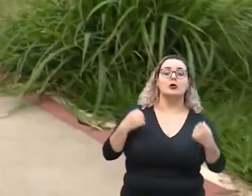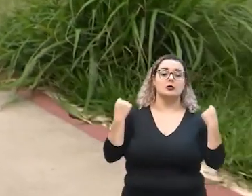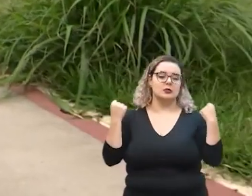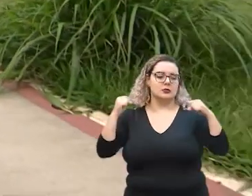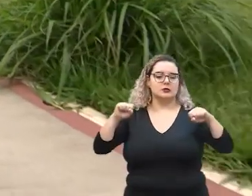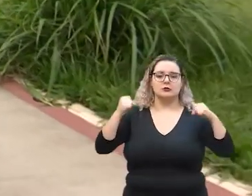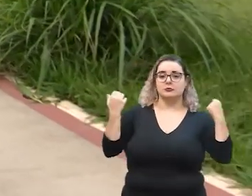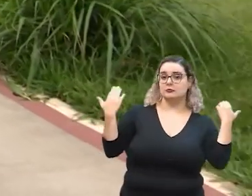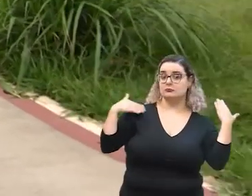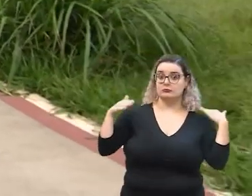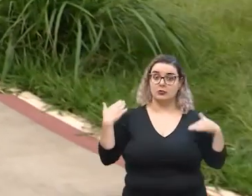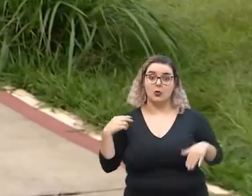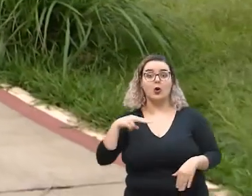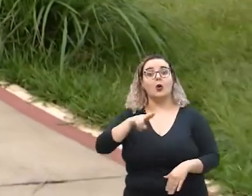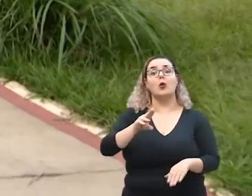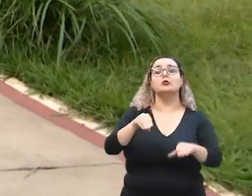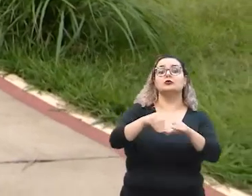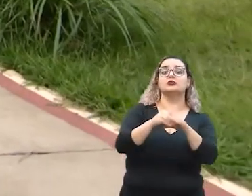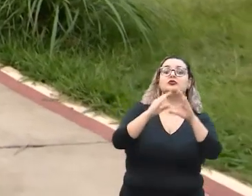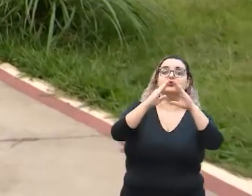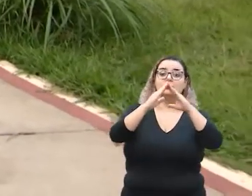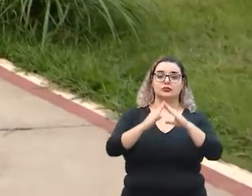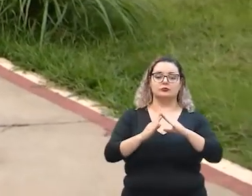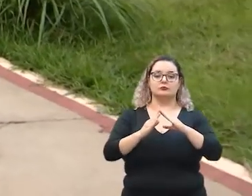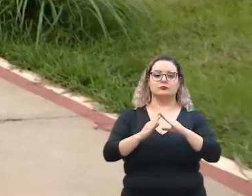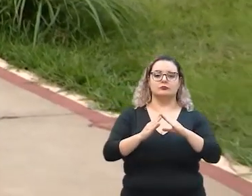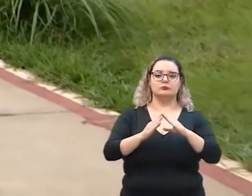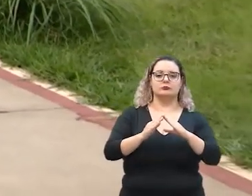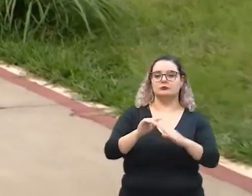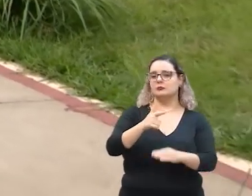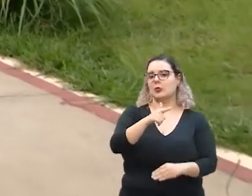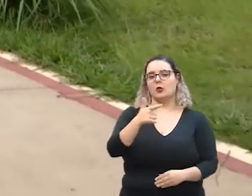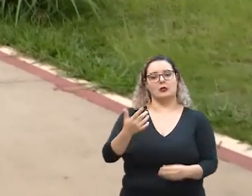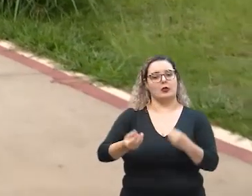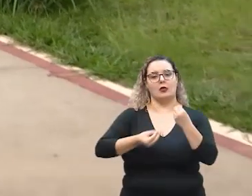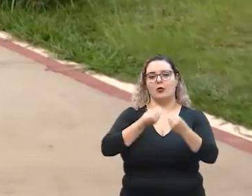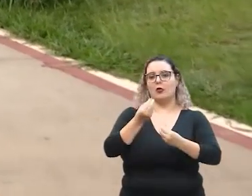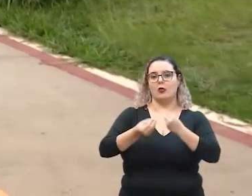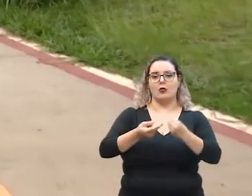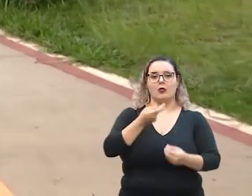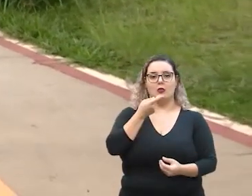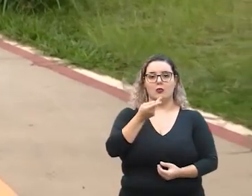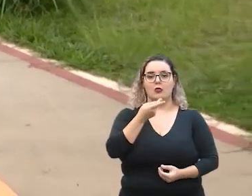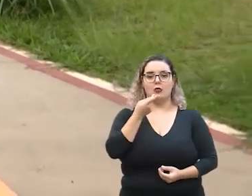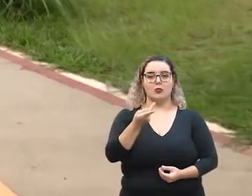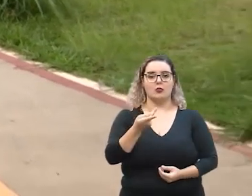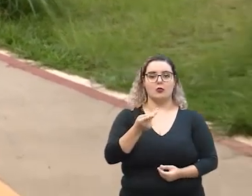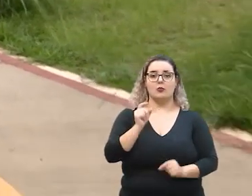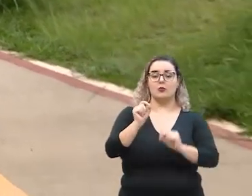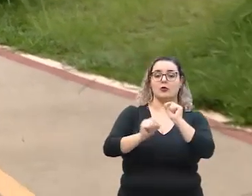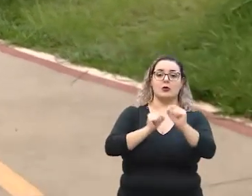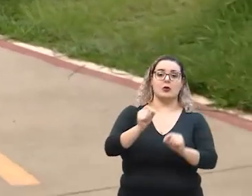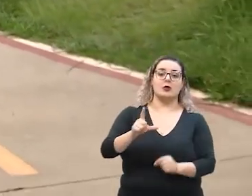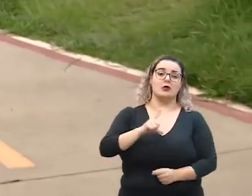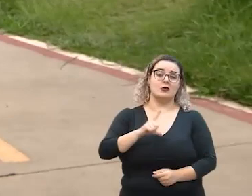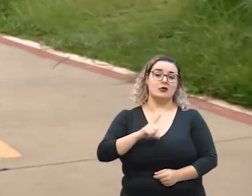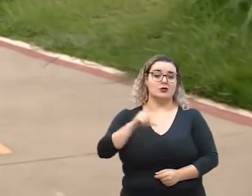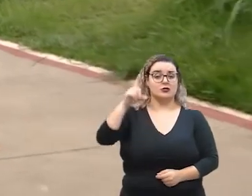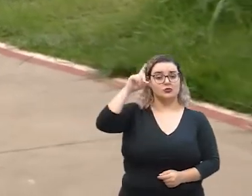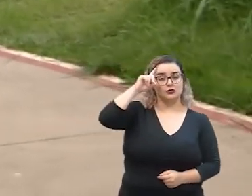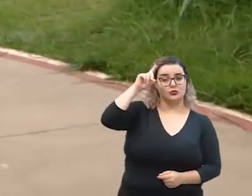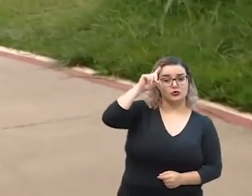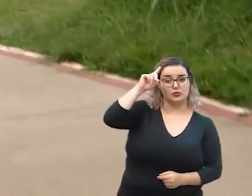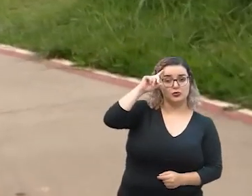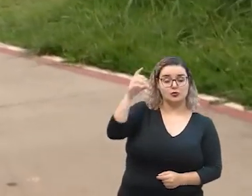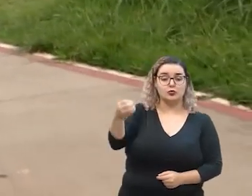ao ar livre ou dentro de casa, não dá nem para dizer que o que ela tem agora é um dia a dia do